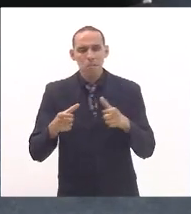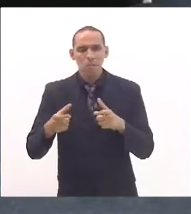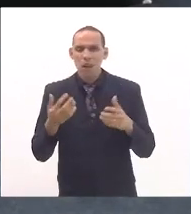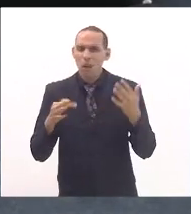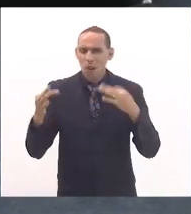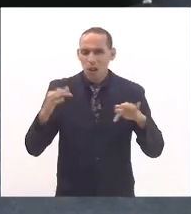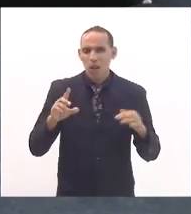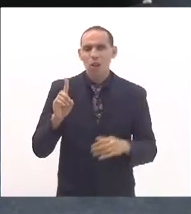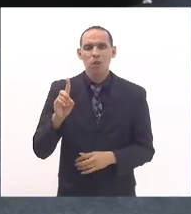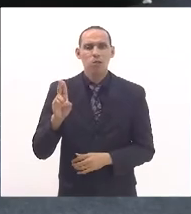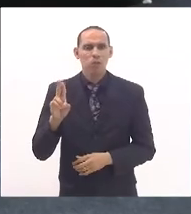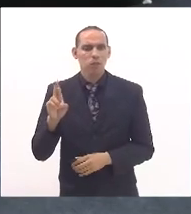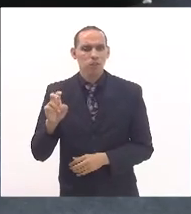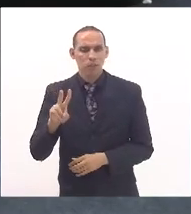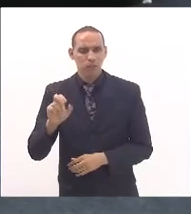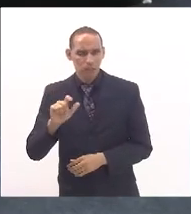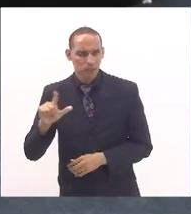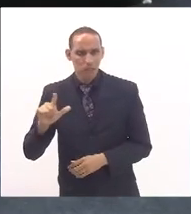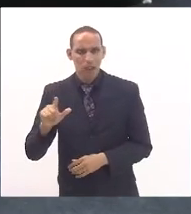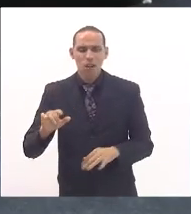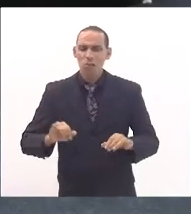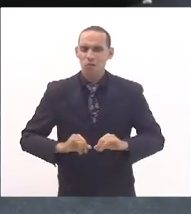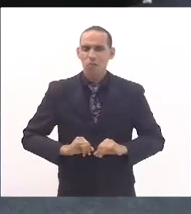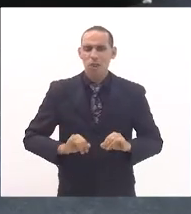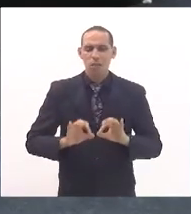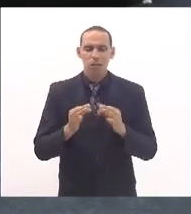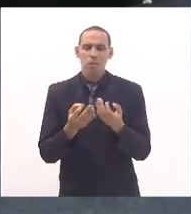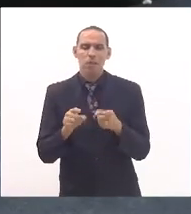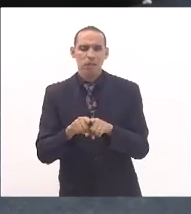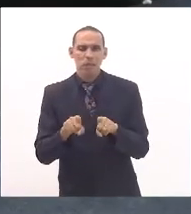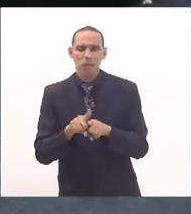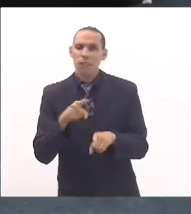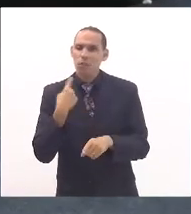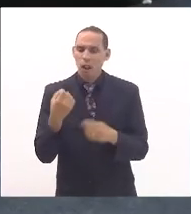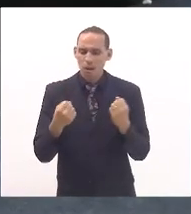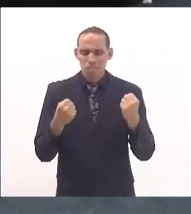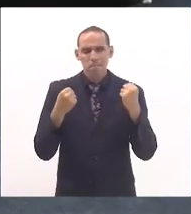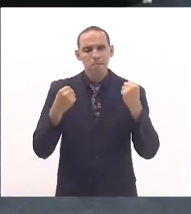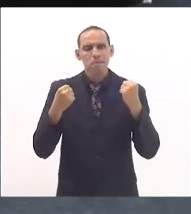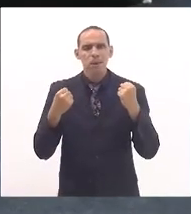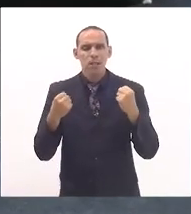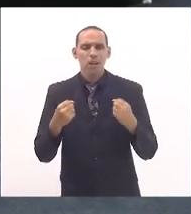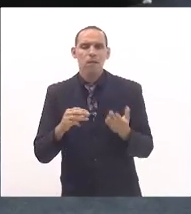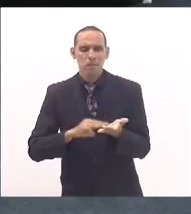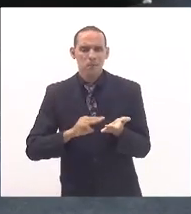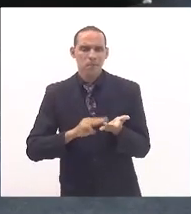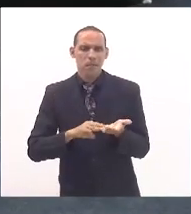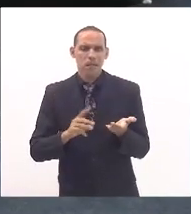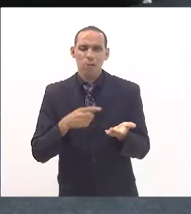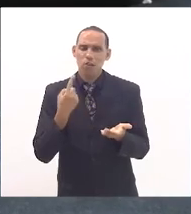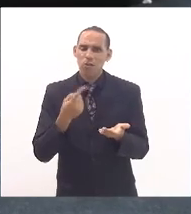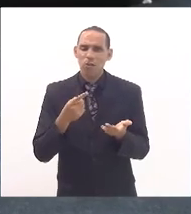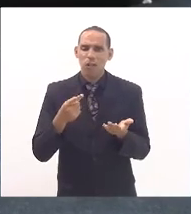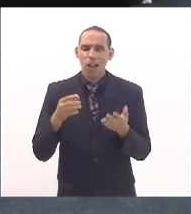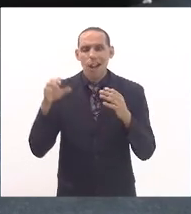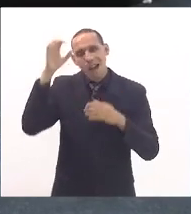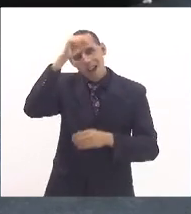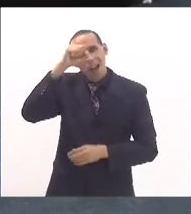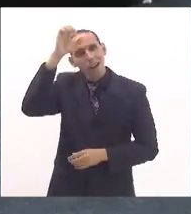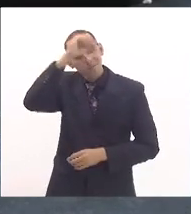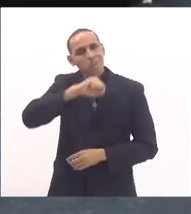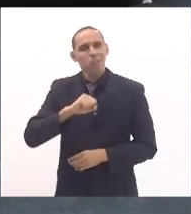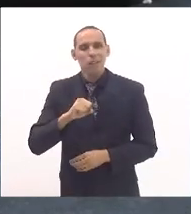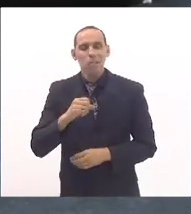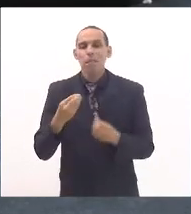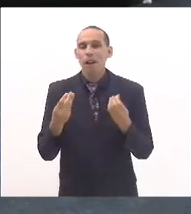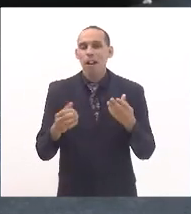Durval e a sua família, que nós, enquanto membros de poder, retiremos né, lições necessárias